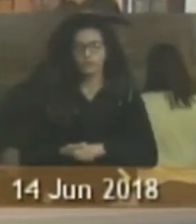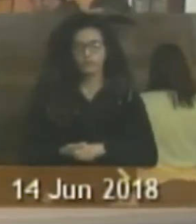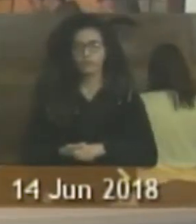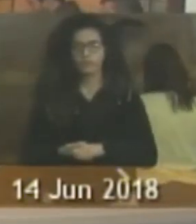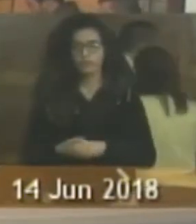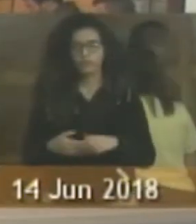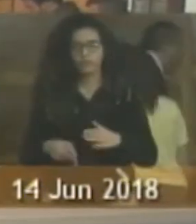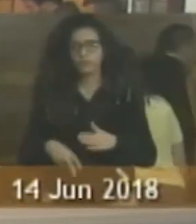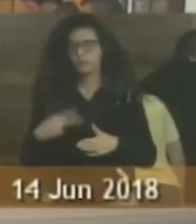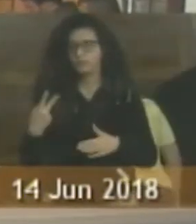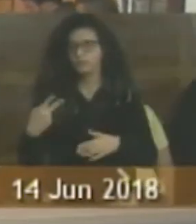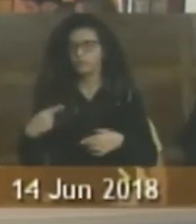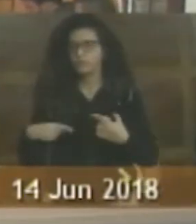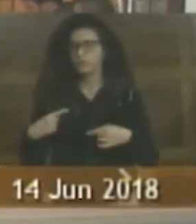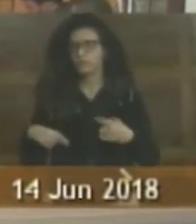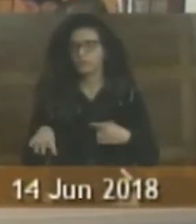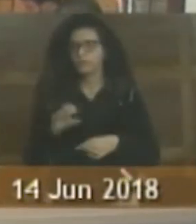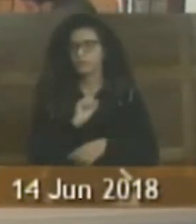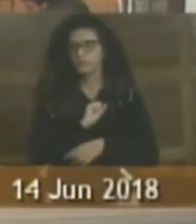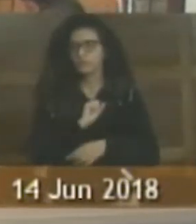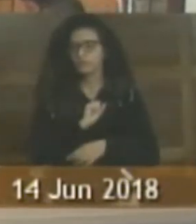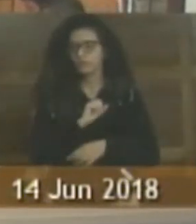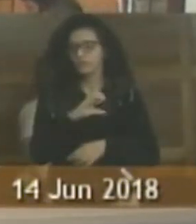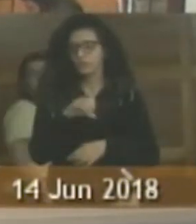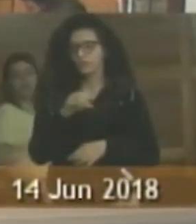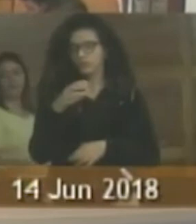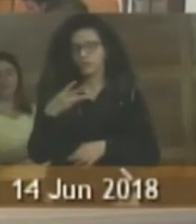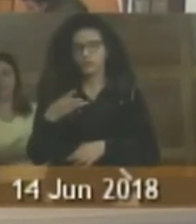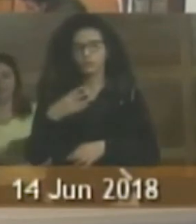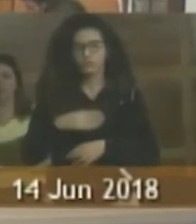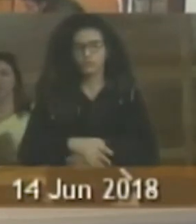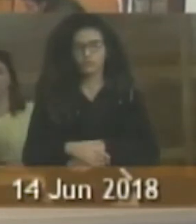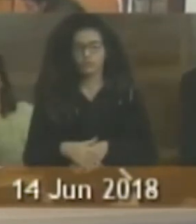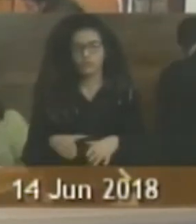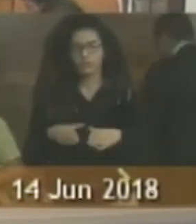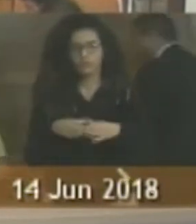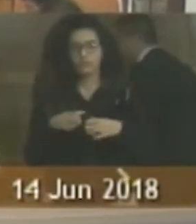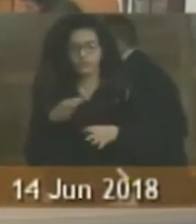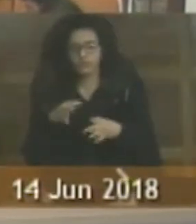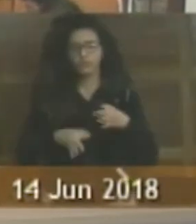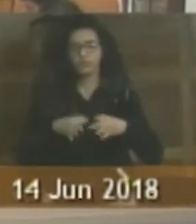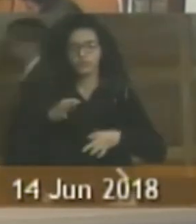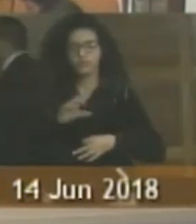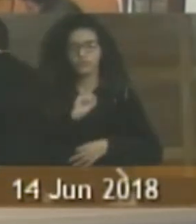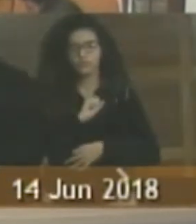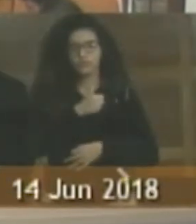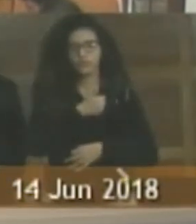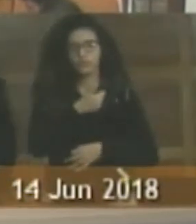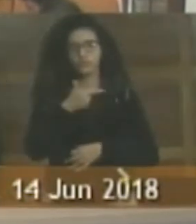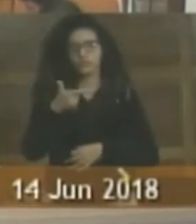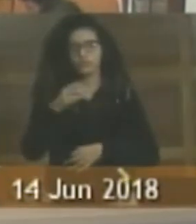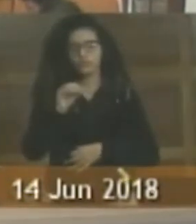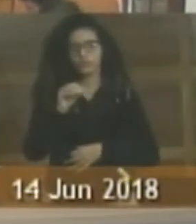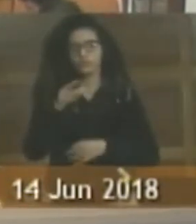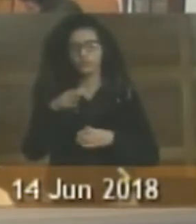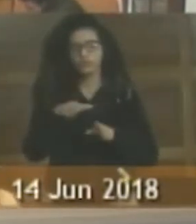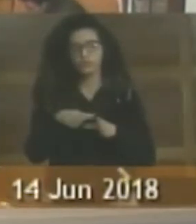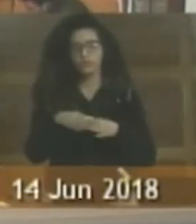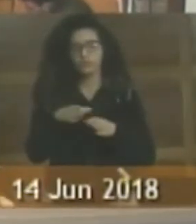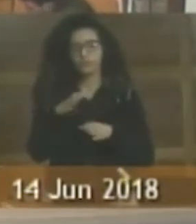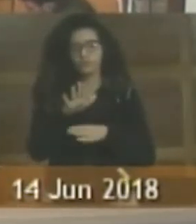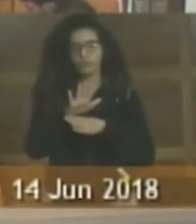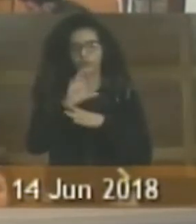Em segunda discussão, os pareceres números 93 de 2018 da Comissão de Justiça e 120 de 2018 da Comissão de Assistência